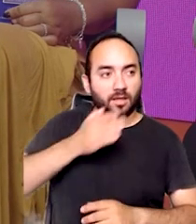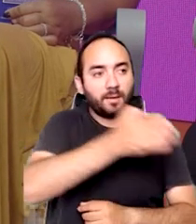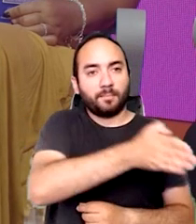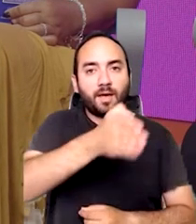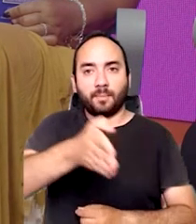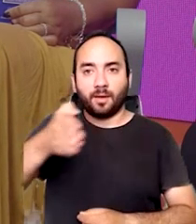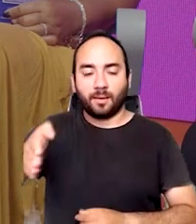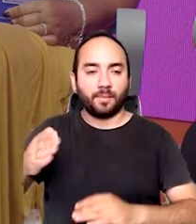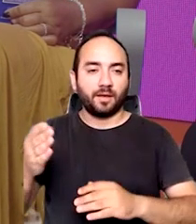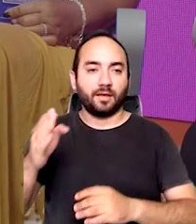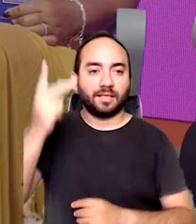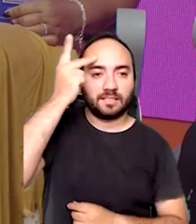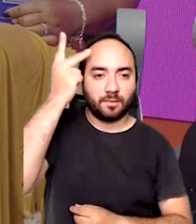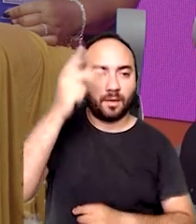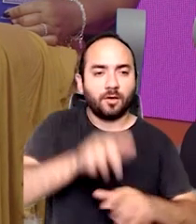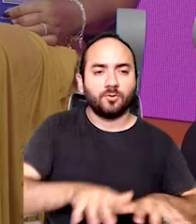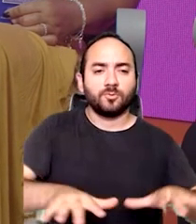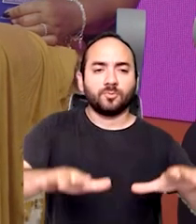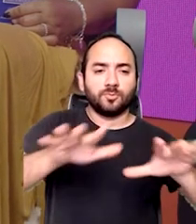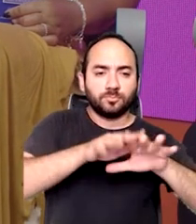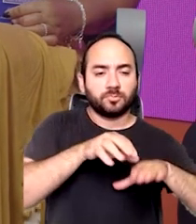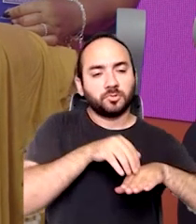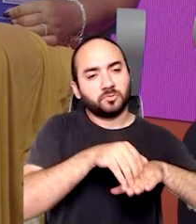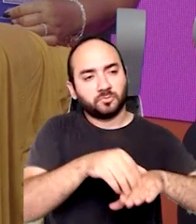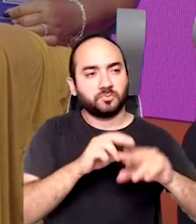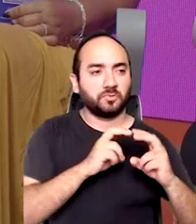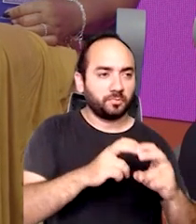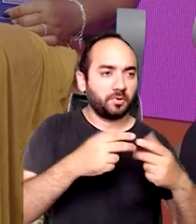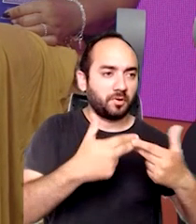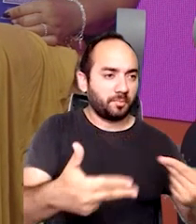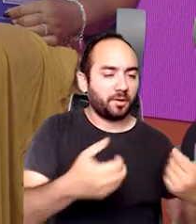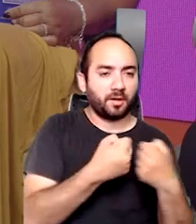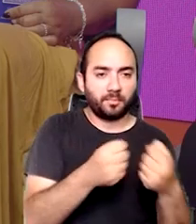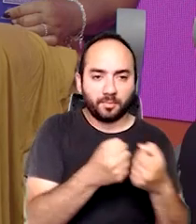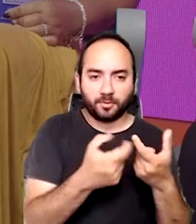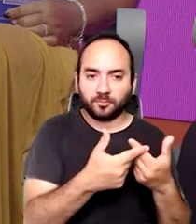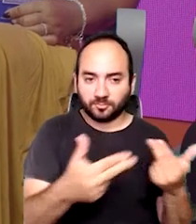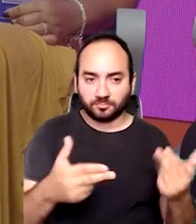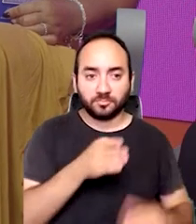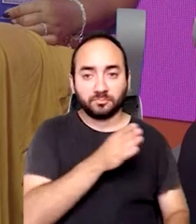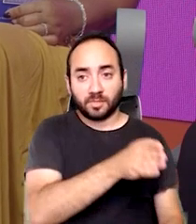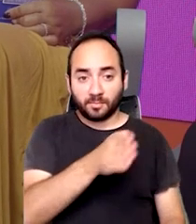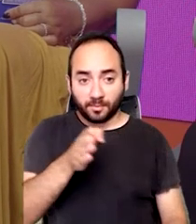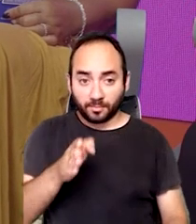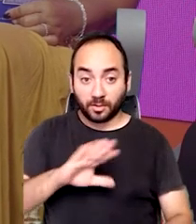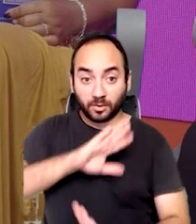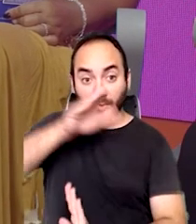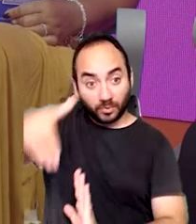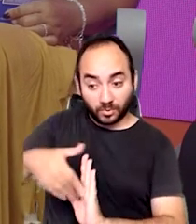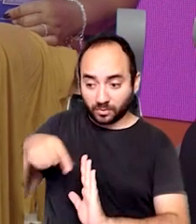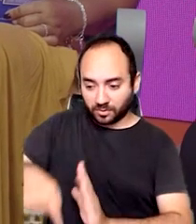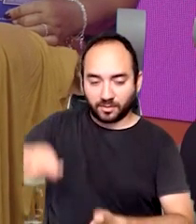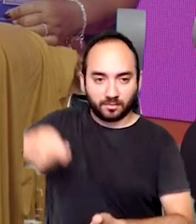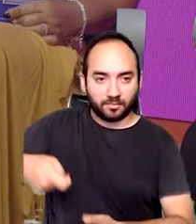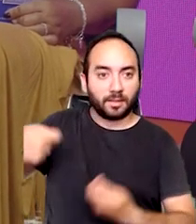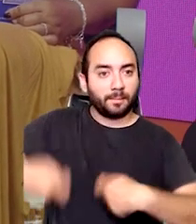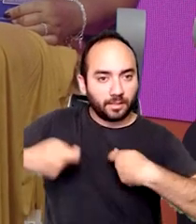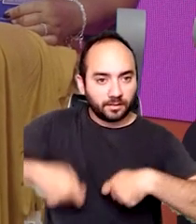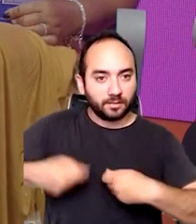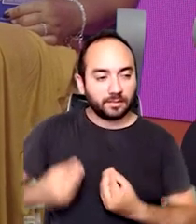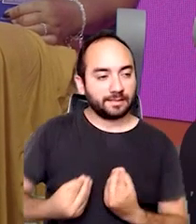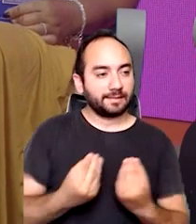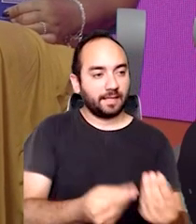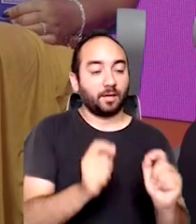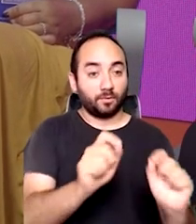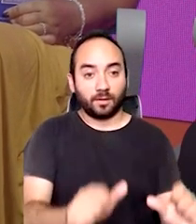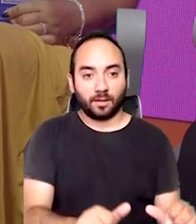eu percorro todos os bairros de São Paulo pegando condução trem metrô ônibus e com tudo dentro da mala que é necessário